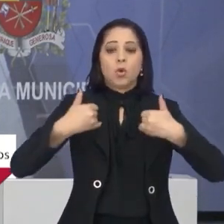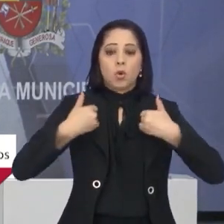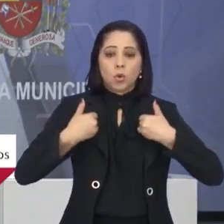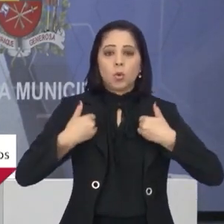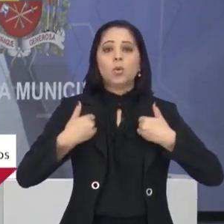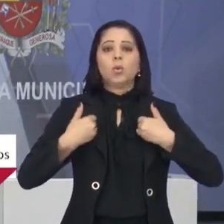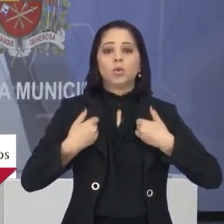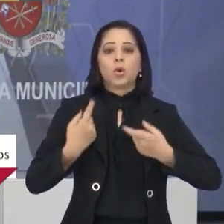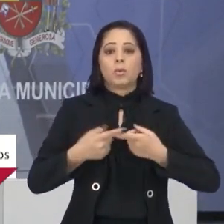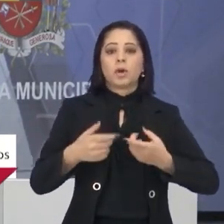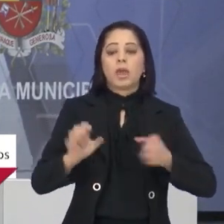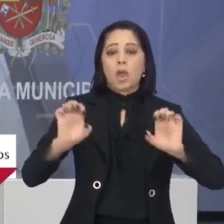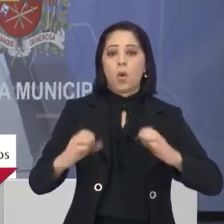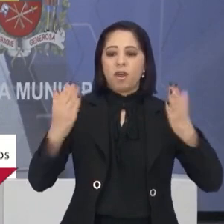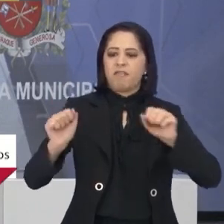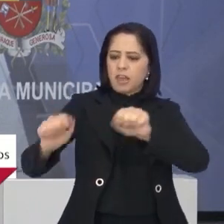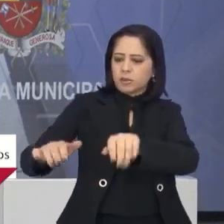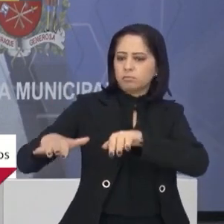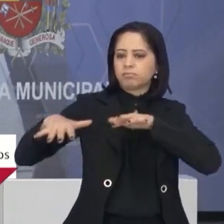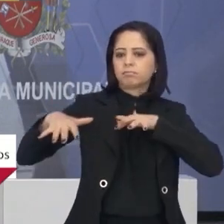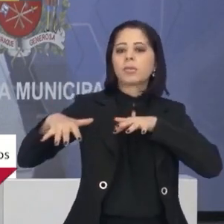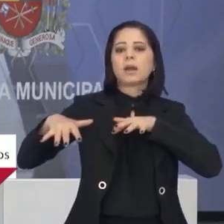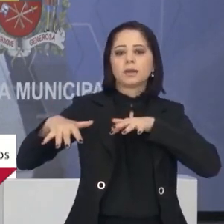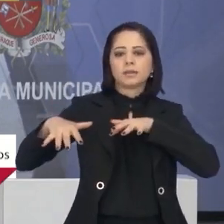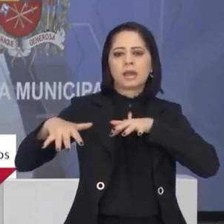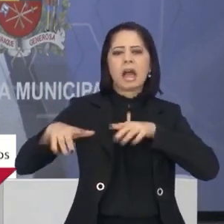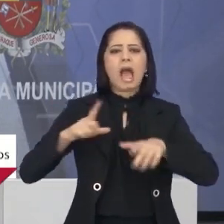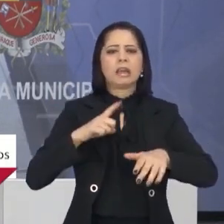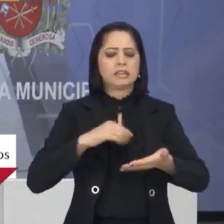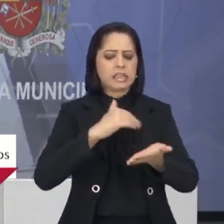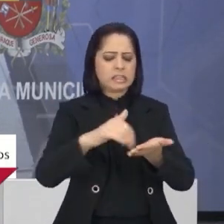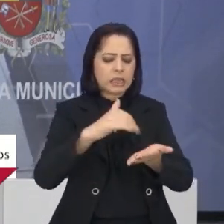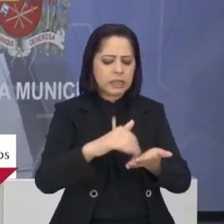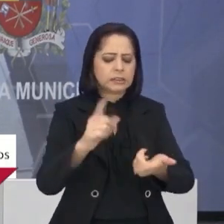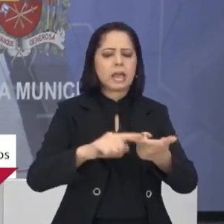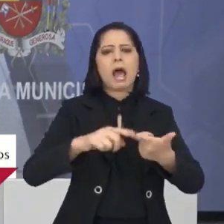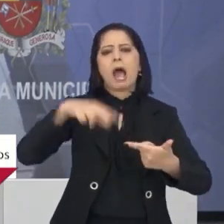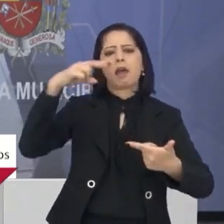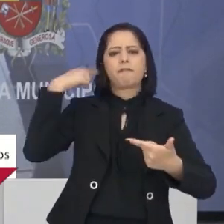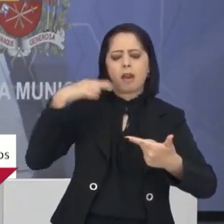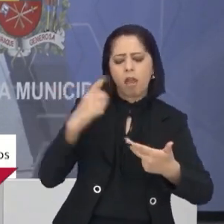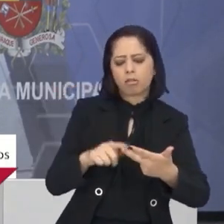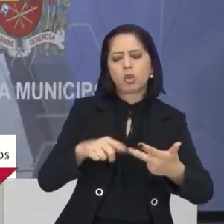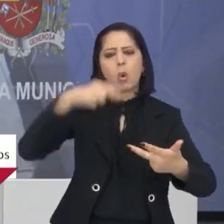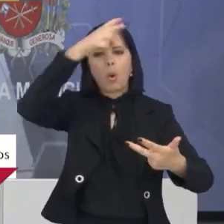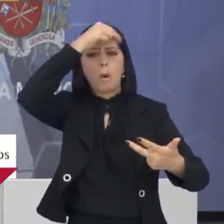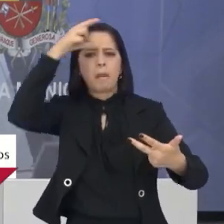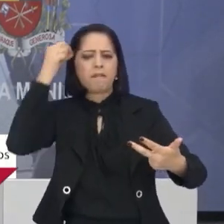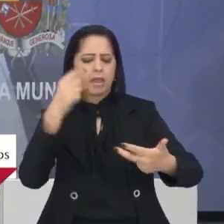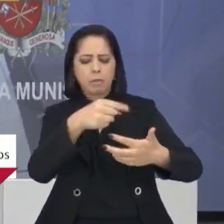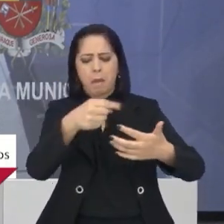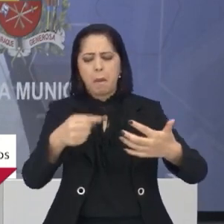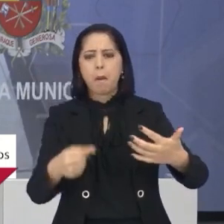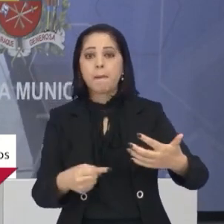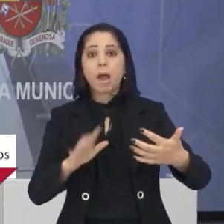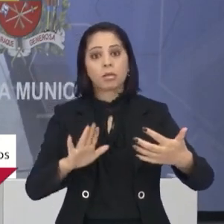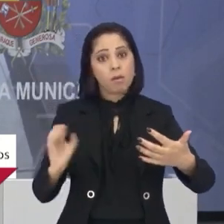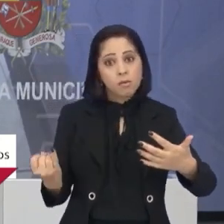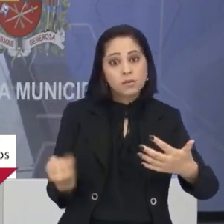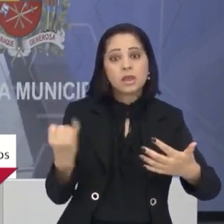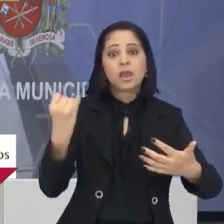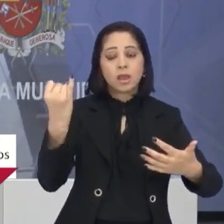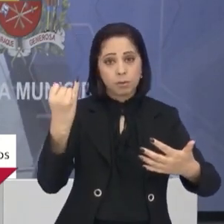pessoas servidores servidoras prefeitos prefeitas secretários vereadores e vereadoras e com certeza é muito importante para nós